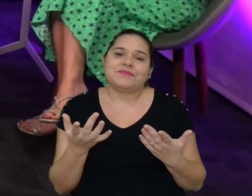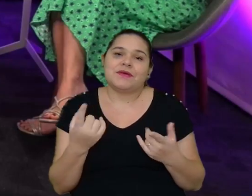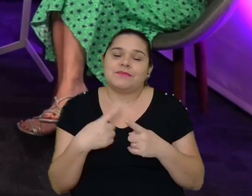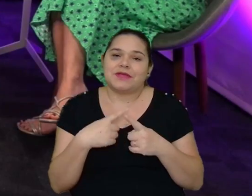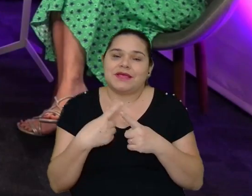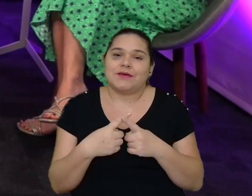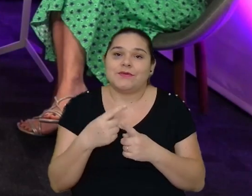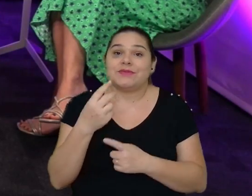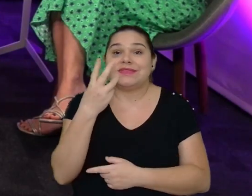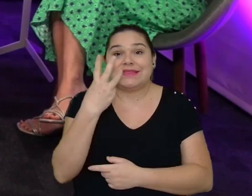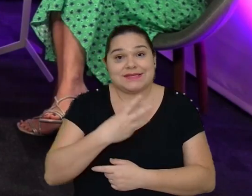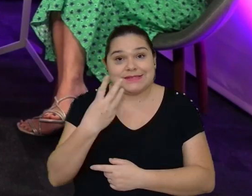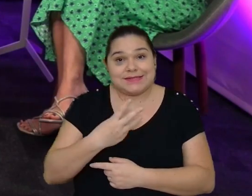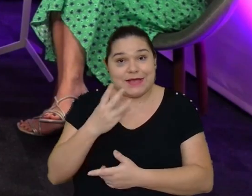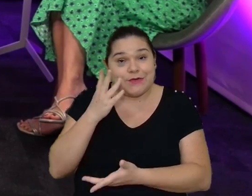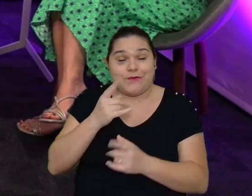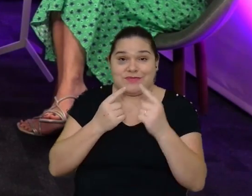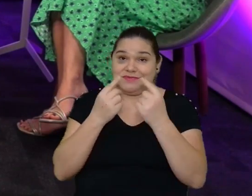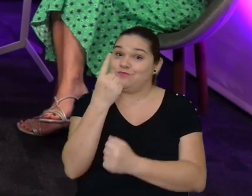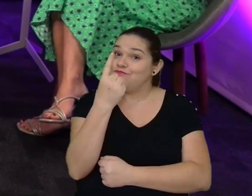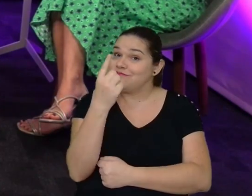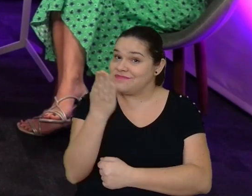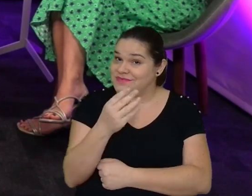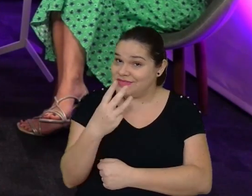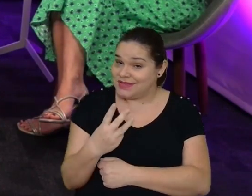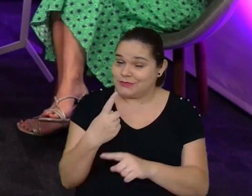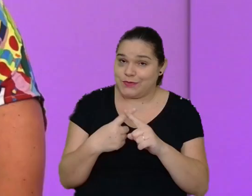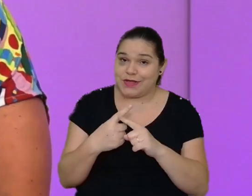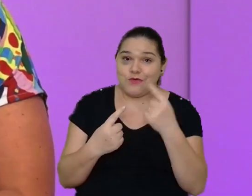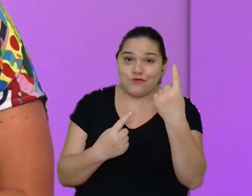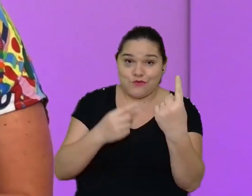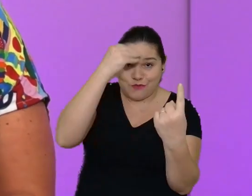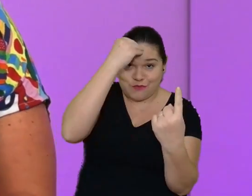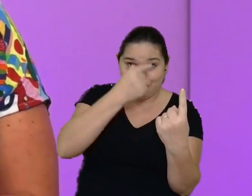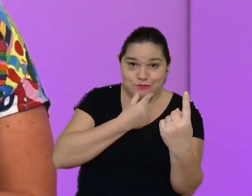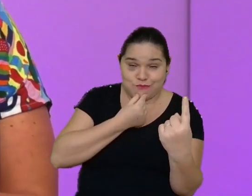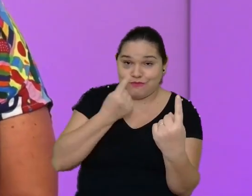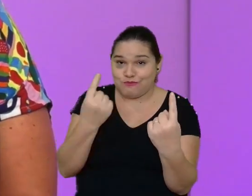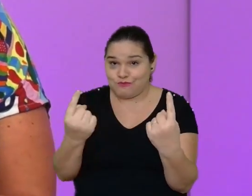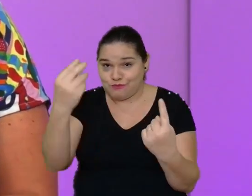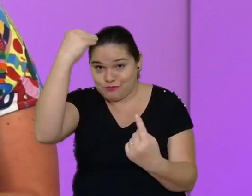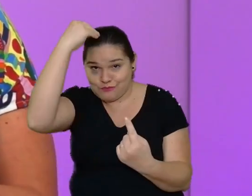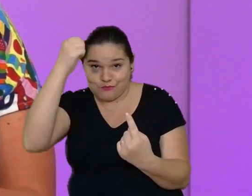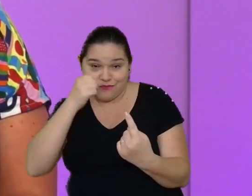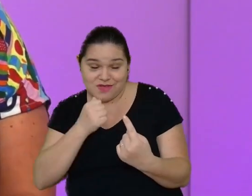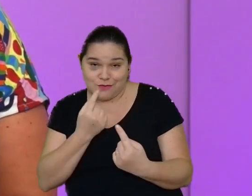né? Mas, então, acho que é fundamental, como tudo, né? Se a gente está em conjunto ali, em